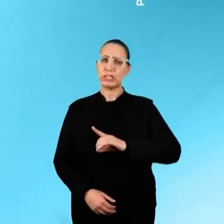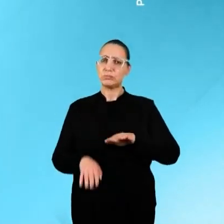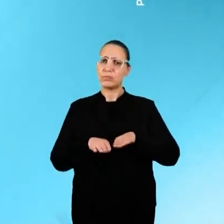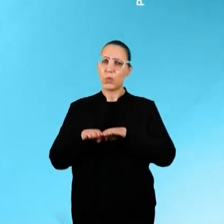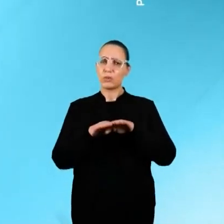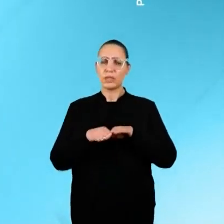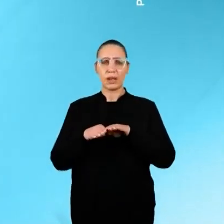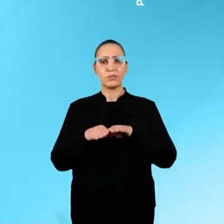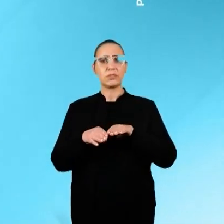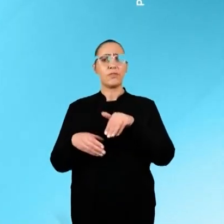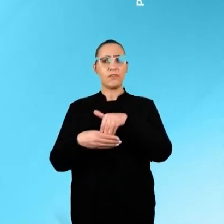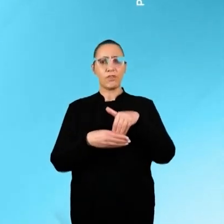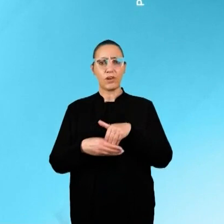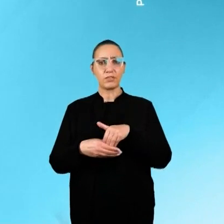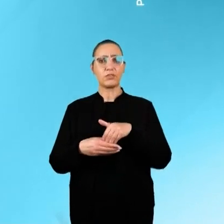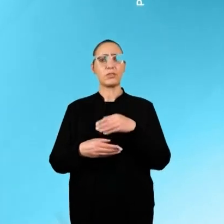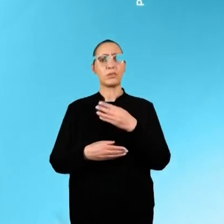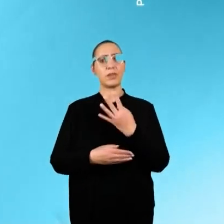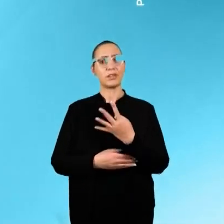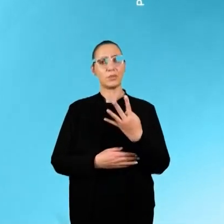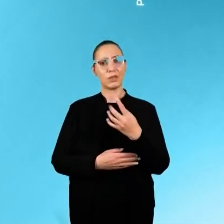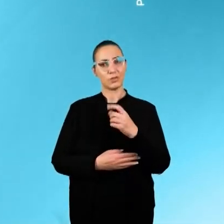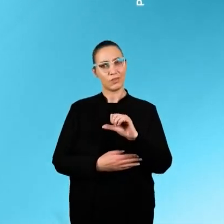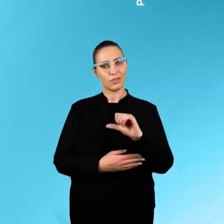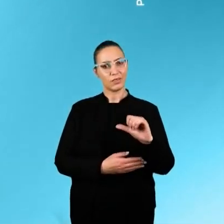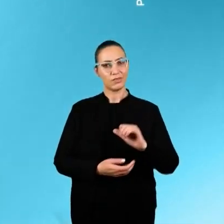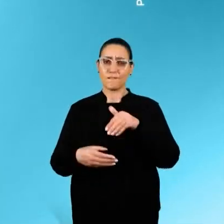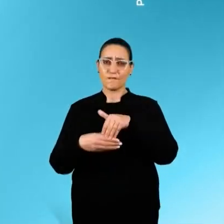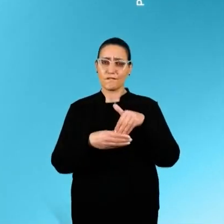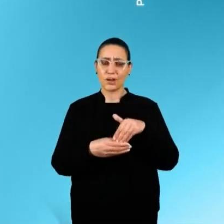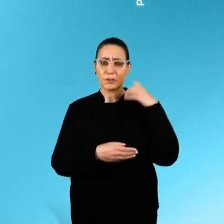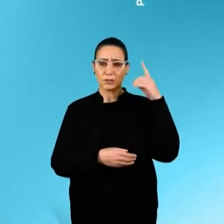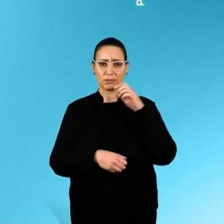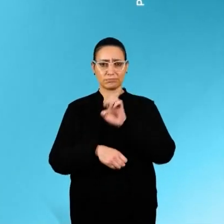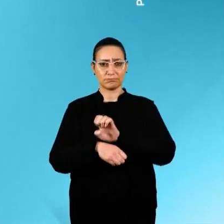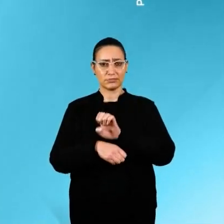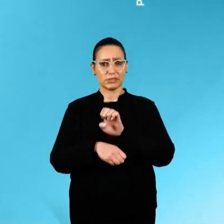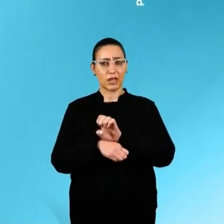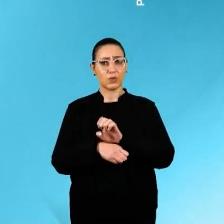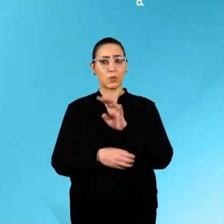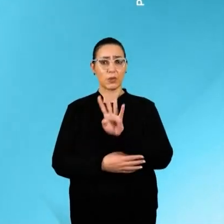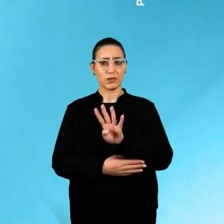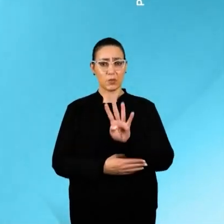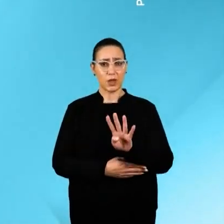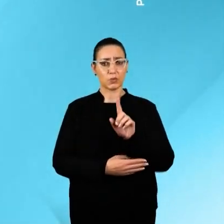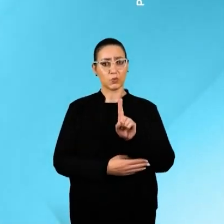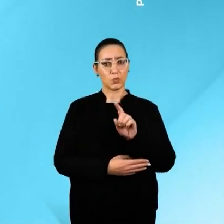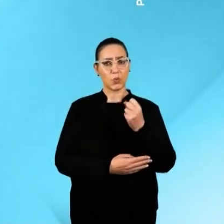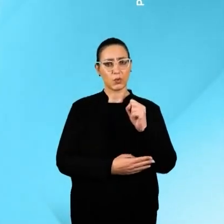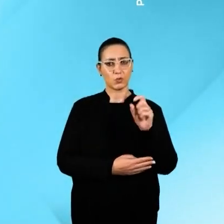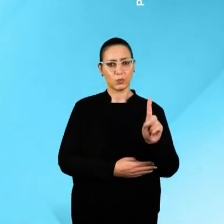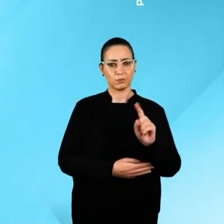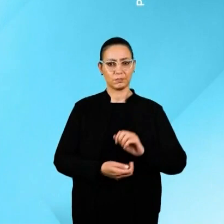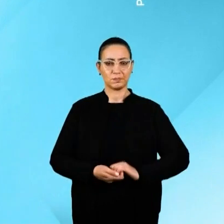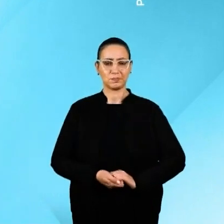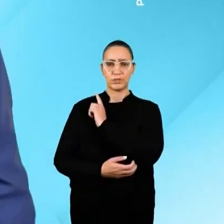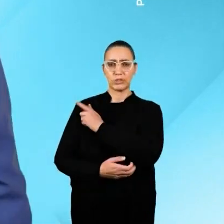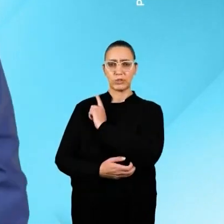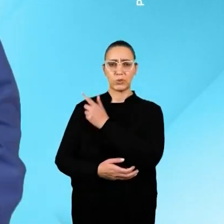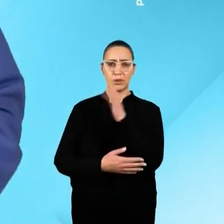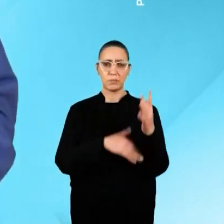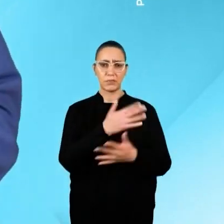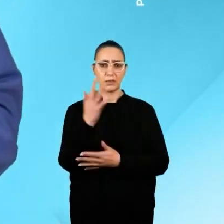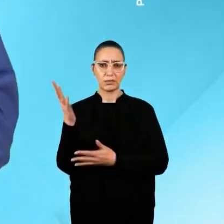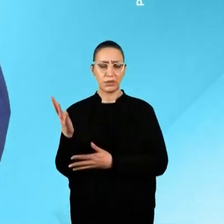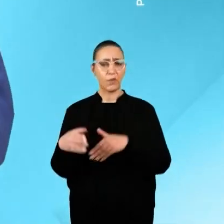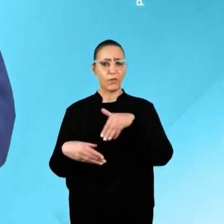têm direito à liberdade e igualdade. Marcelo Garcia, 44999. Vote para a deputada estadual Patrícia Gonçalves, 44181.